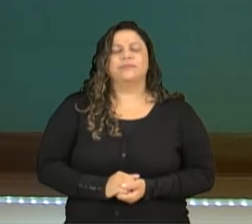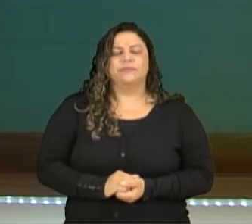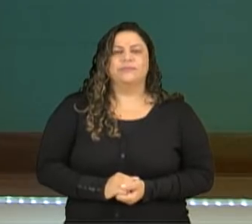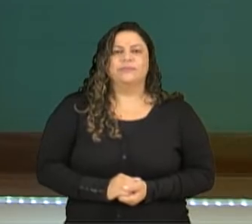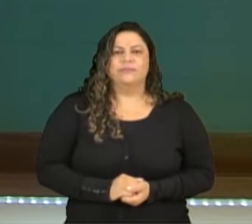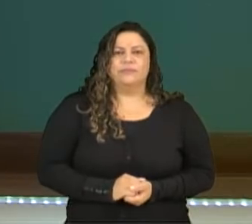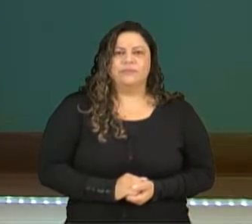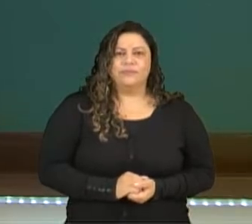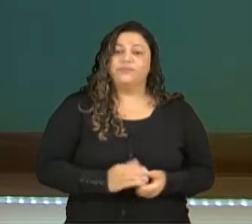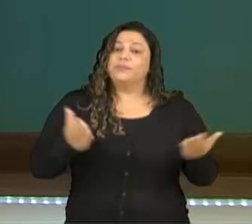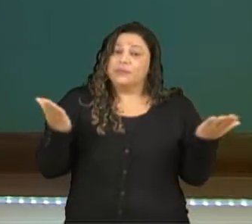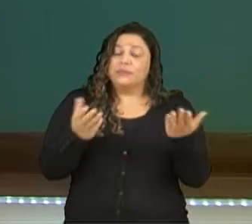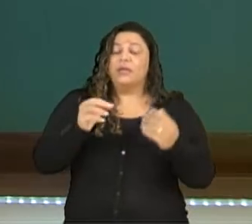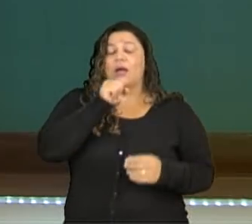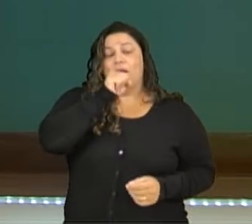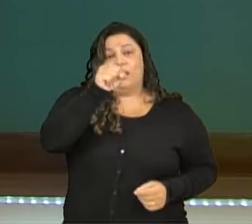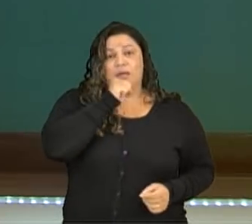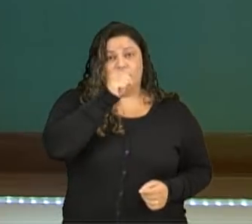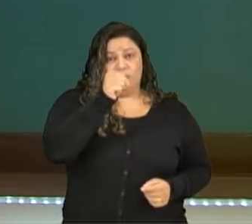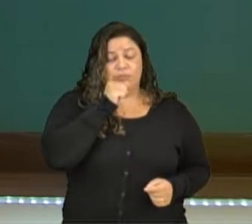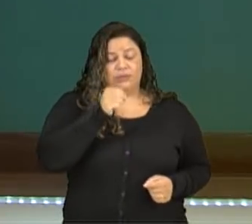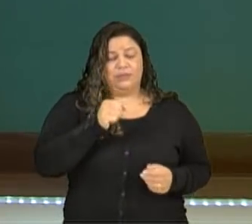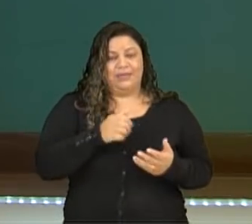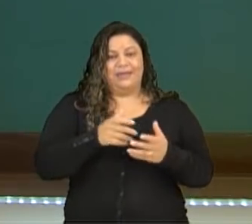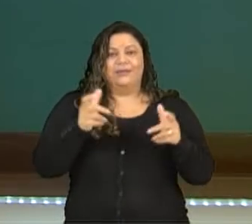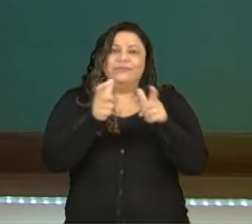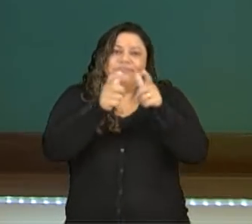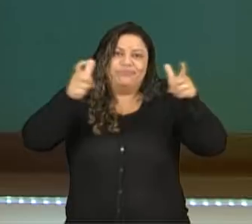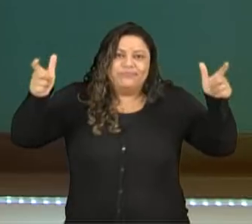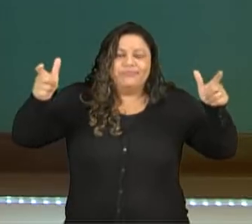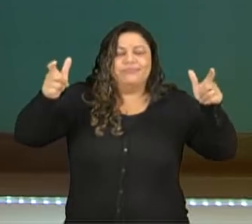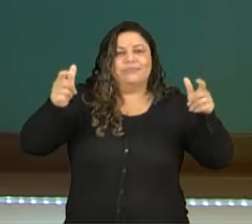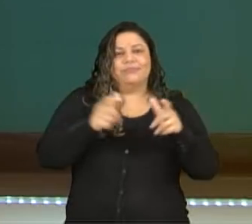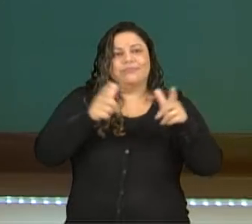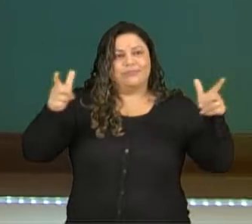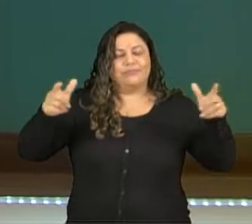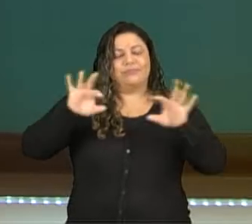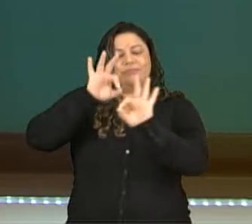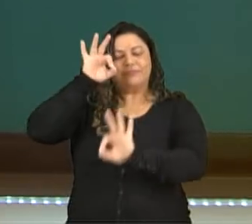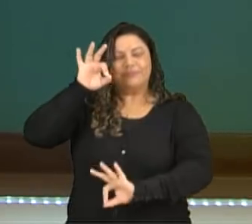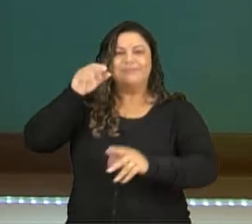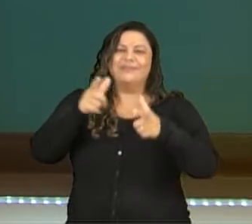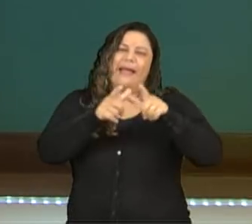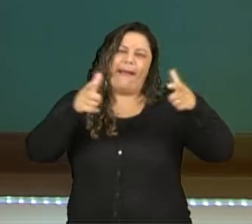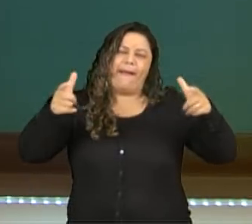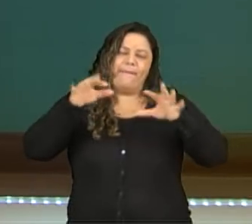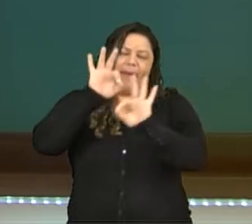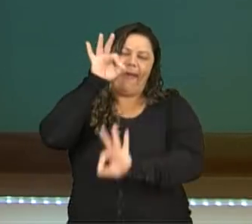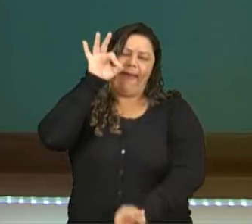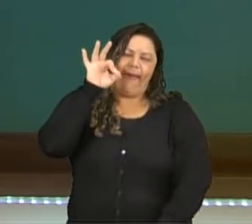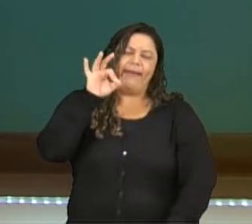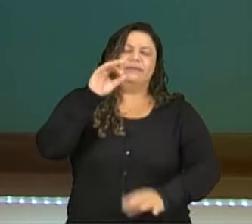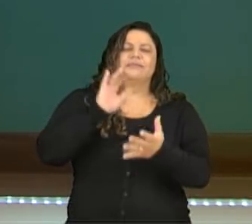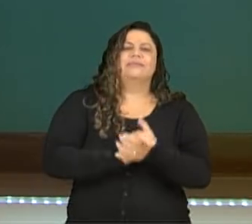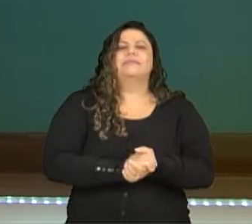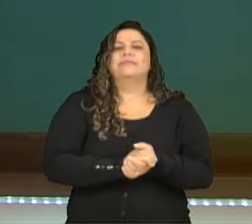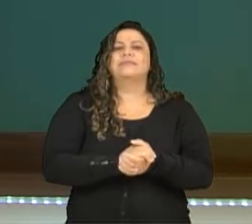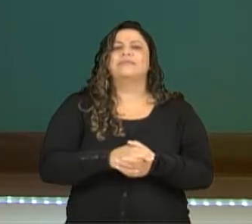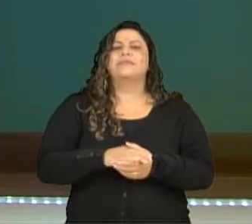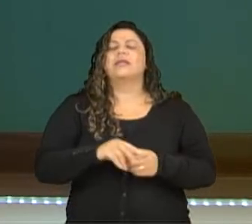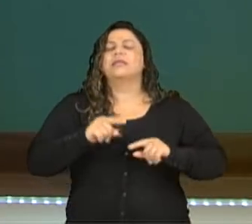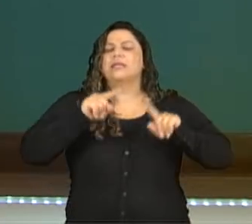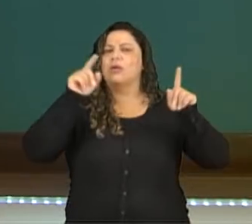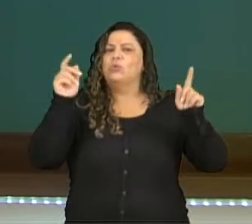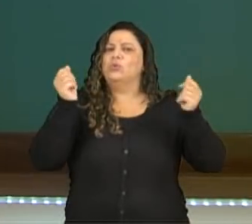a reportagem, ela é mais ampla. Deu para perceber na nossa leitura anterior que na reportagem já aparece